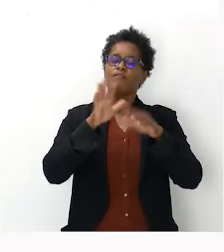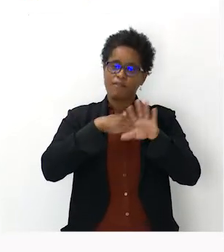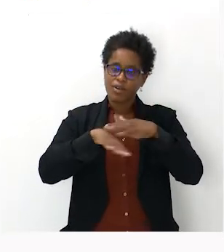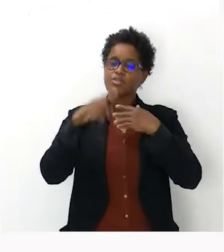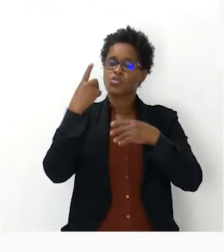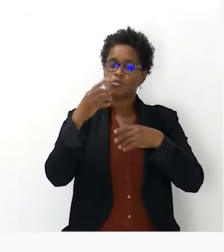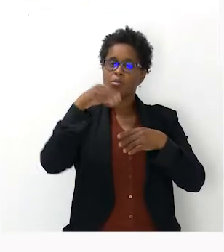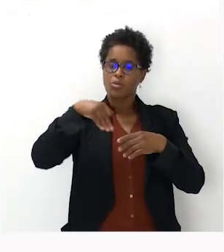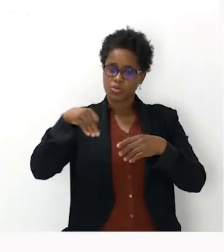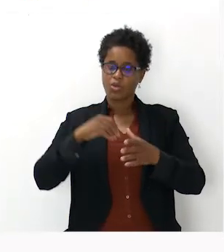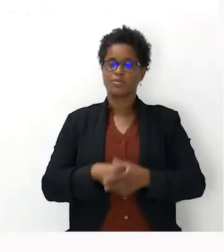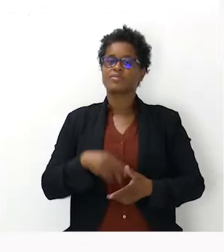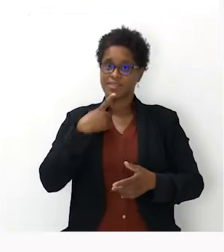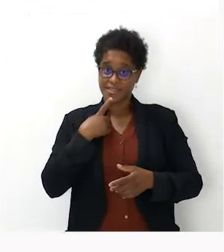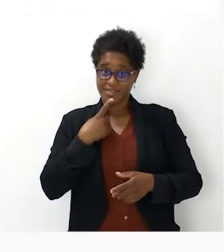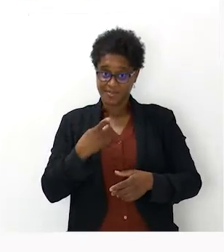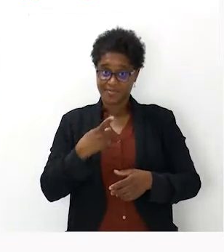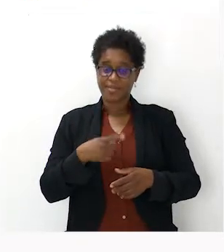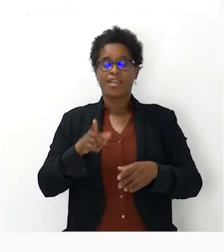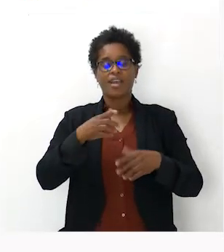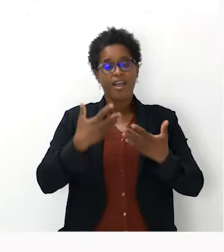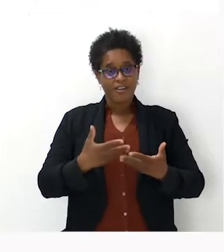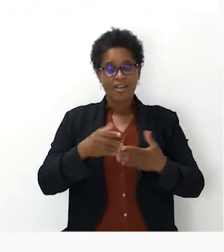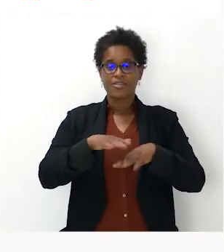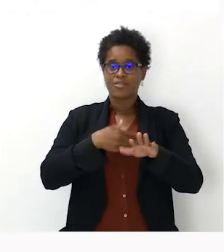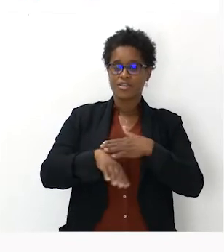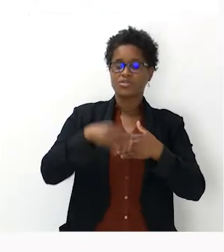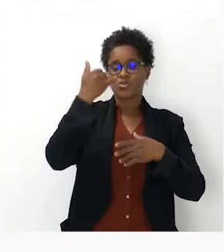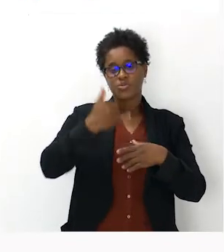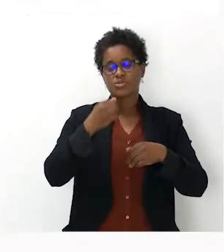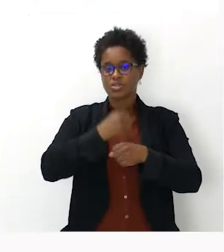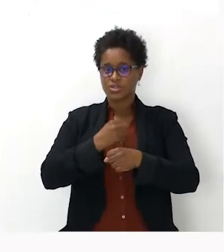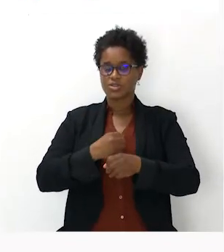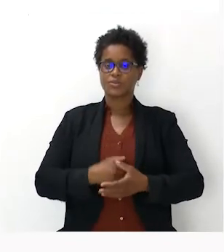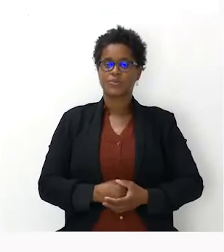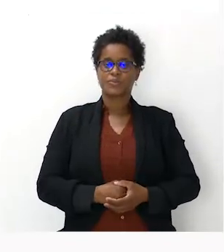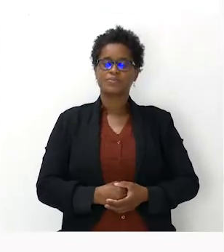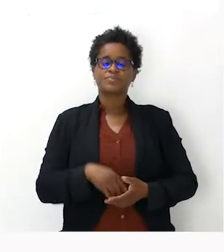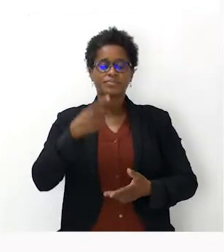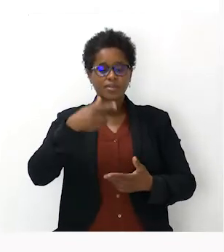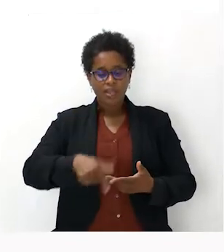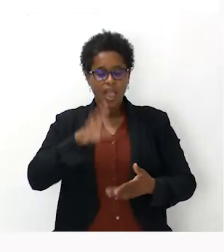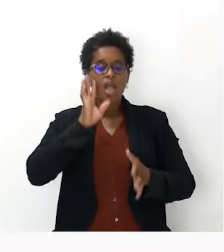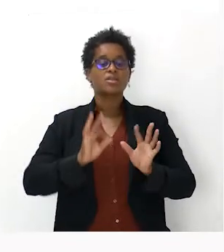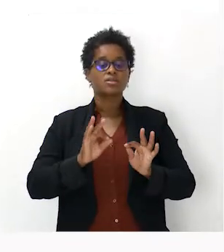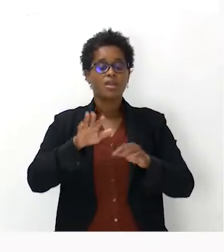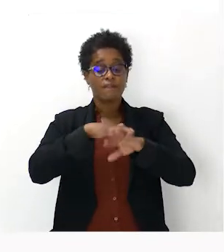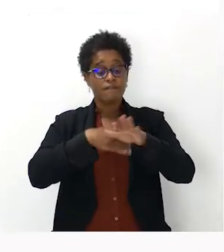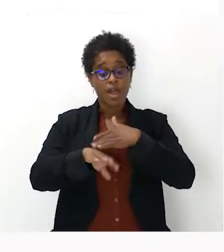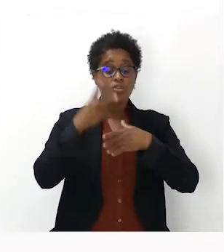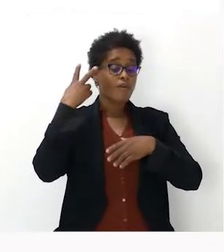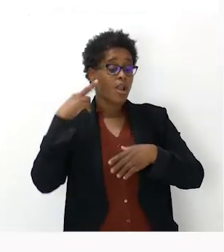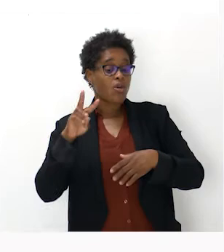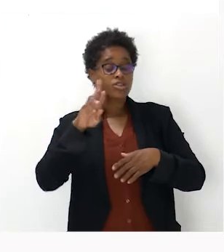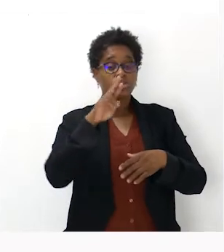uma proporção. Entendidos? Vamos agora ao segundo exercício. Diz assim: determina os valores